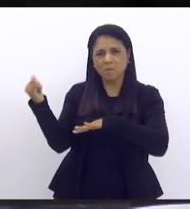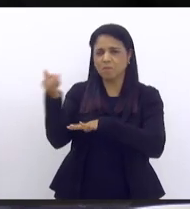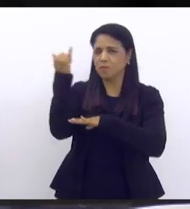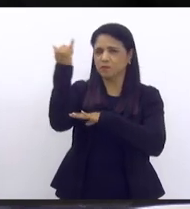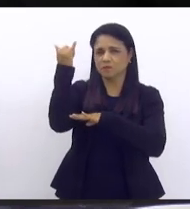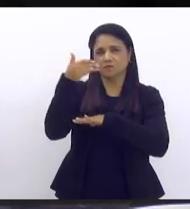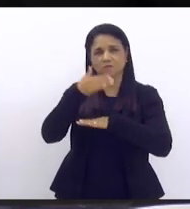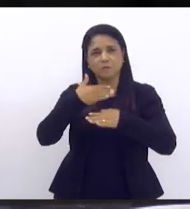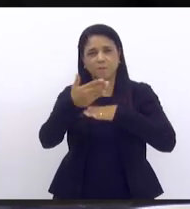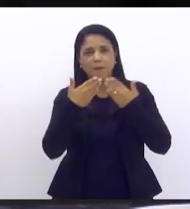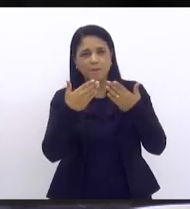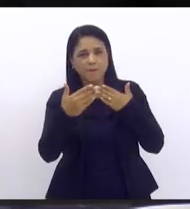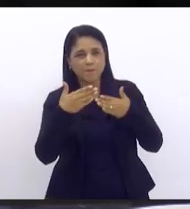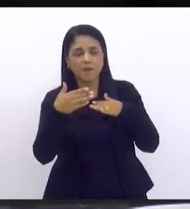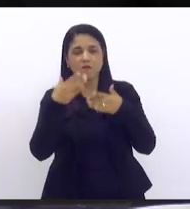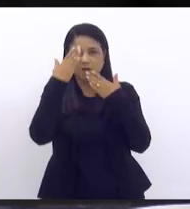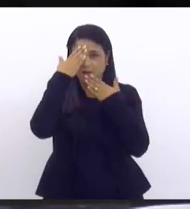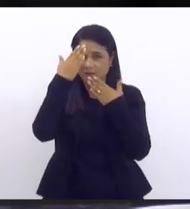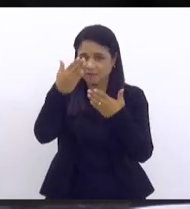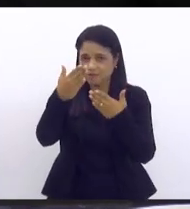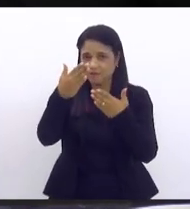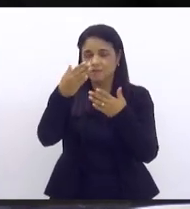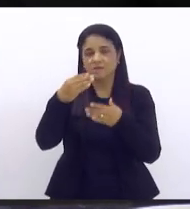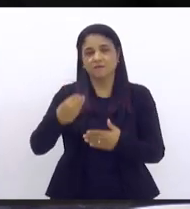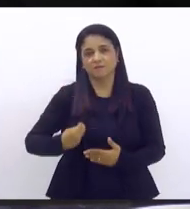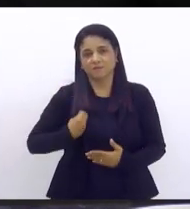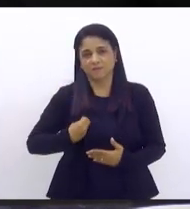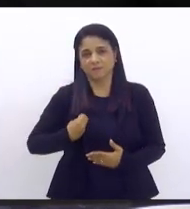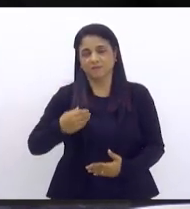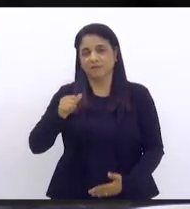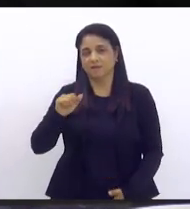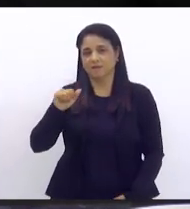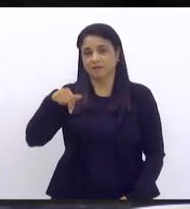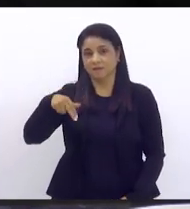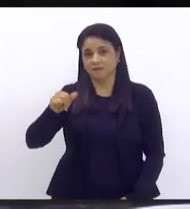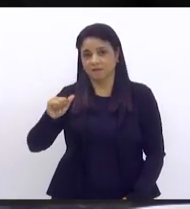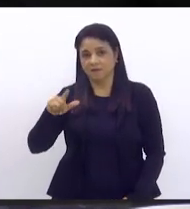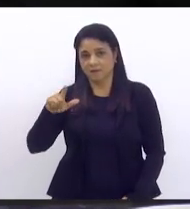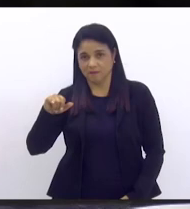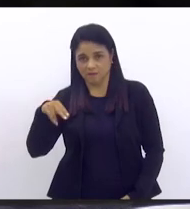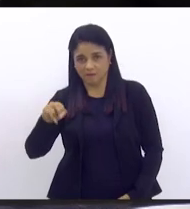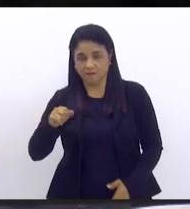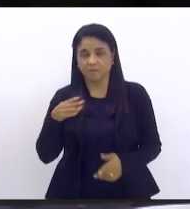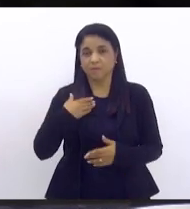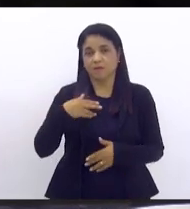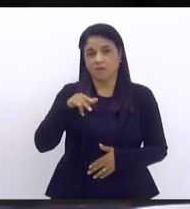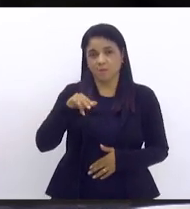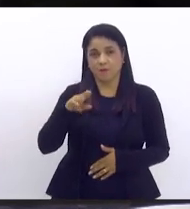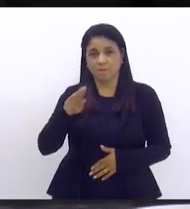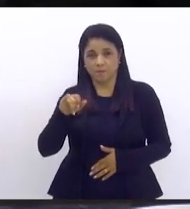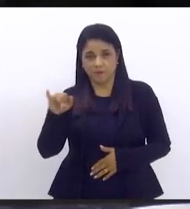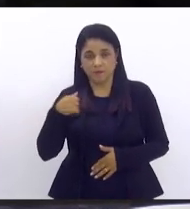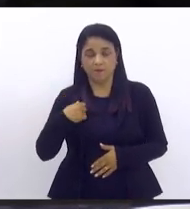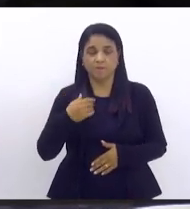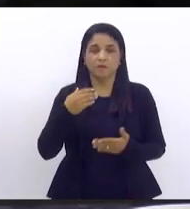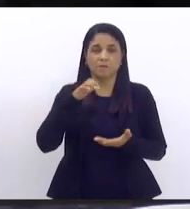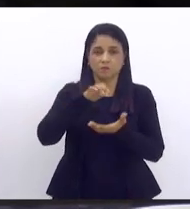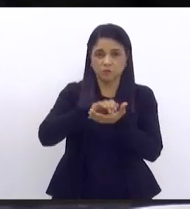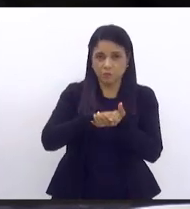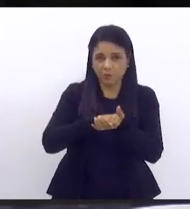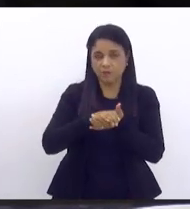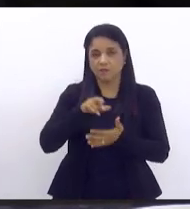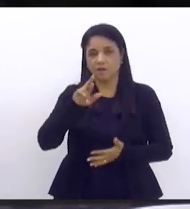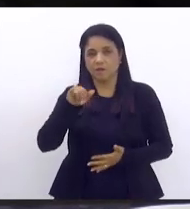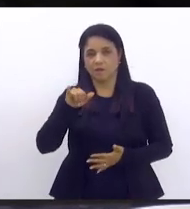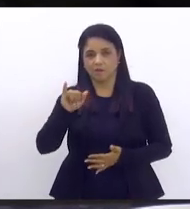terminar, agradecendo mais uma vez a presença da Analine, da minha irmã Bia, Patrícia, minha esposa, Raíza, agradecer o